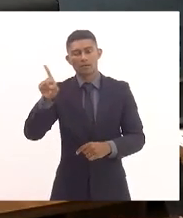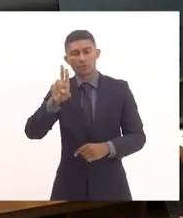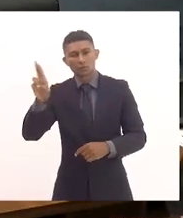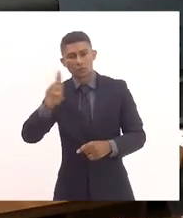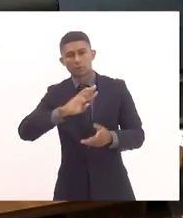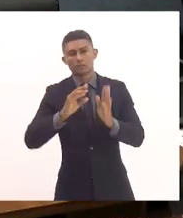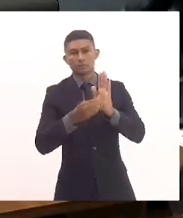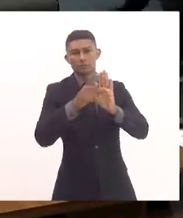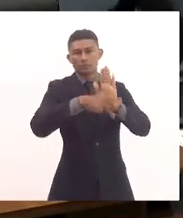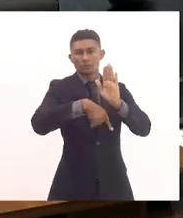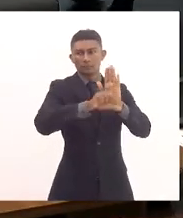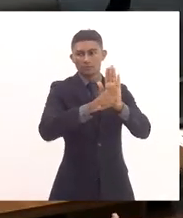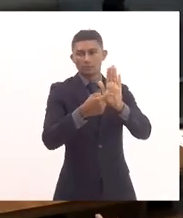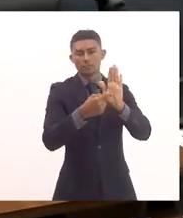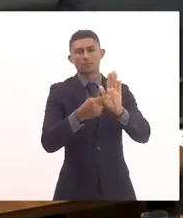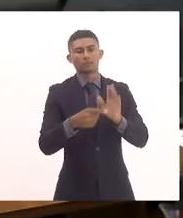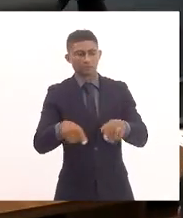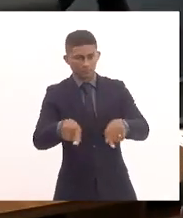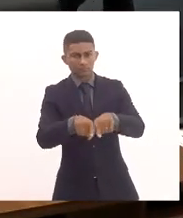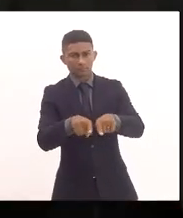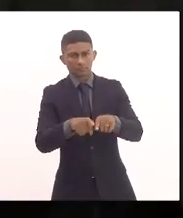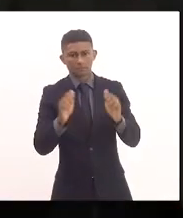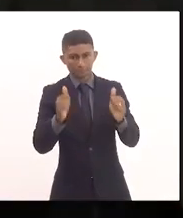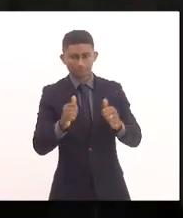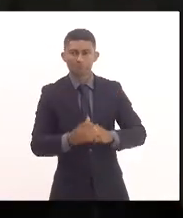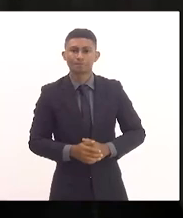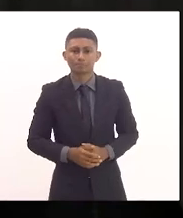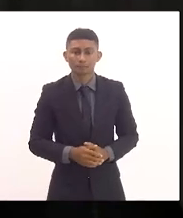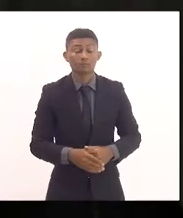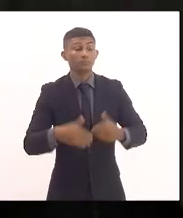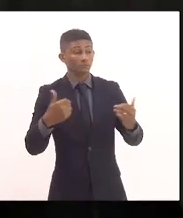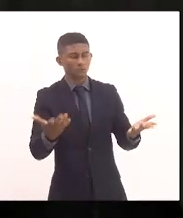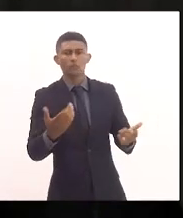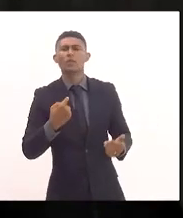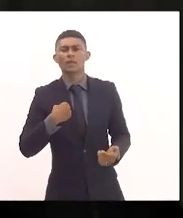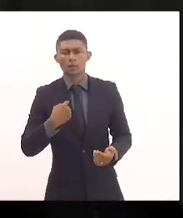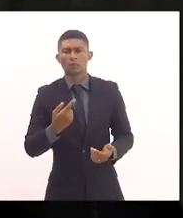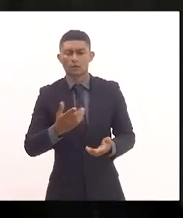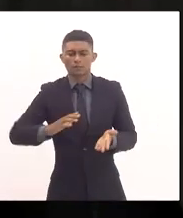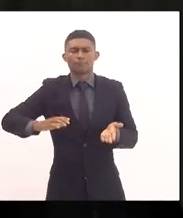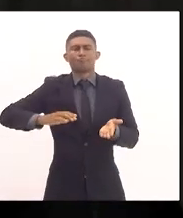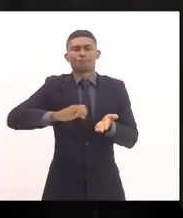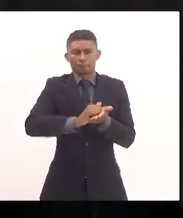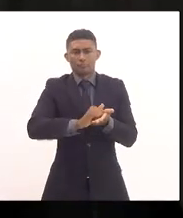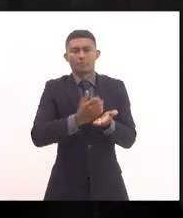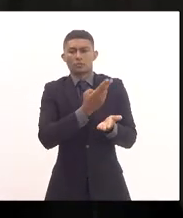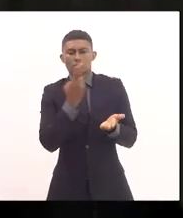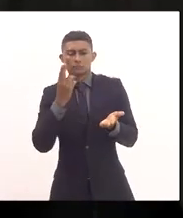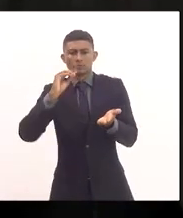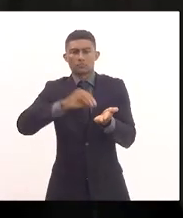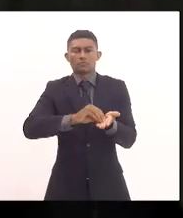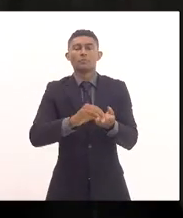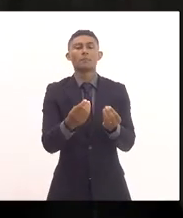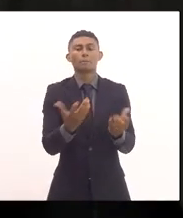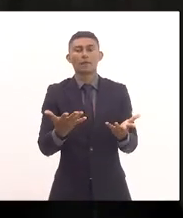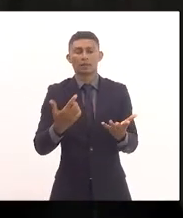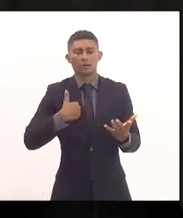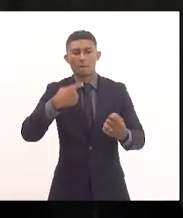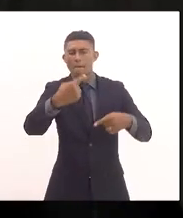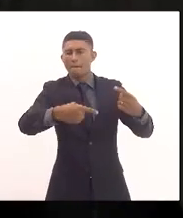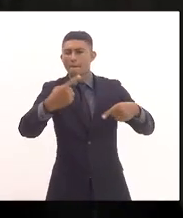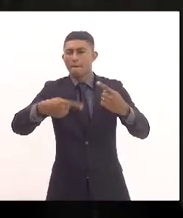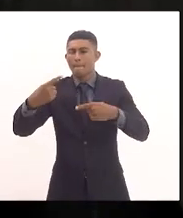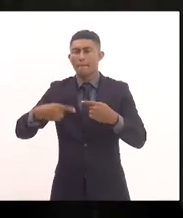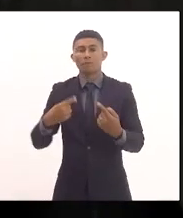Deputado Eliomar Coelho, também na coautoria, André. Bom, eu fiz questão de me inscrever para discutir esse projeto. Antes de mais